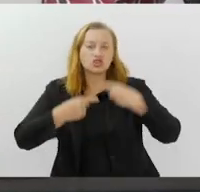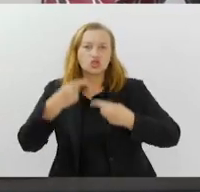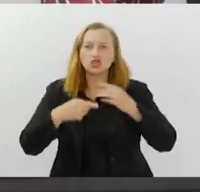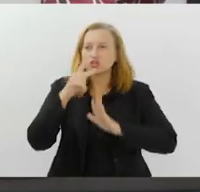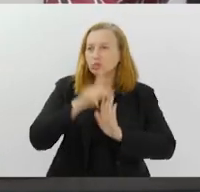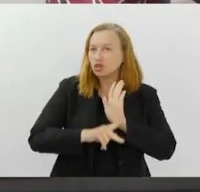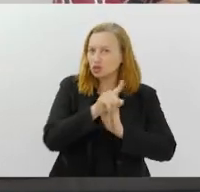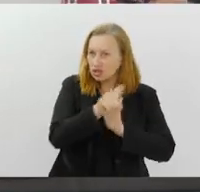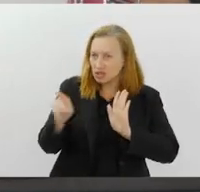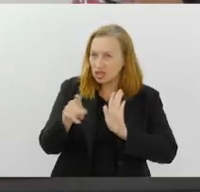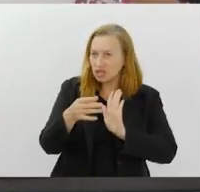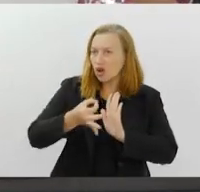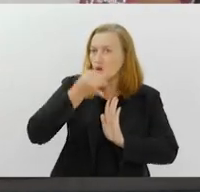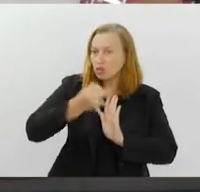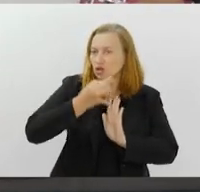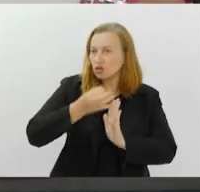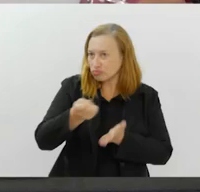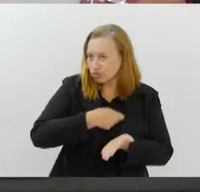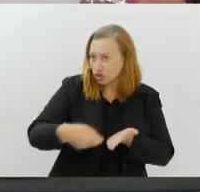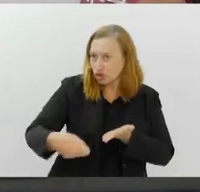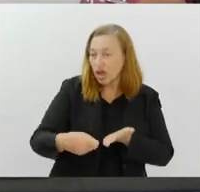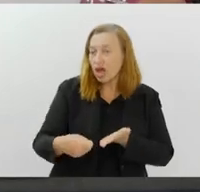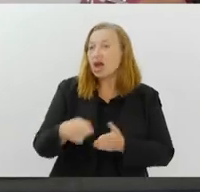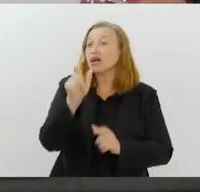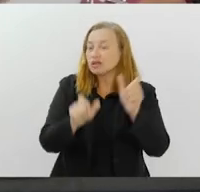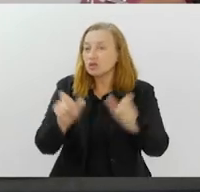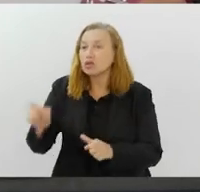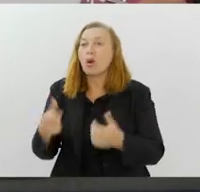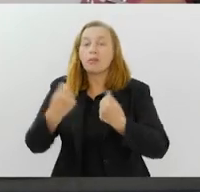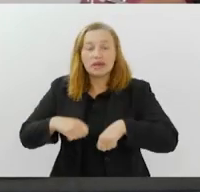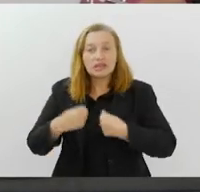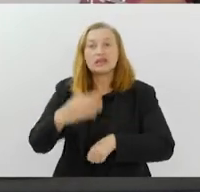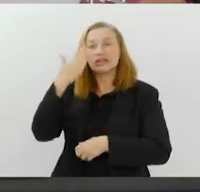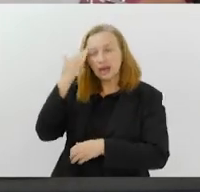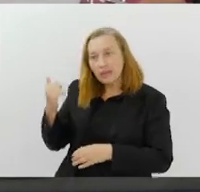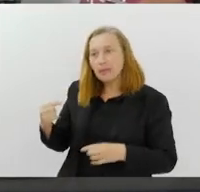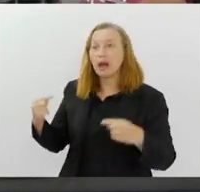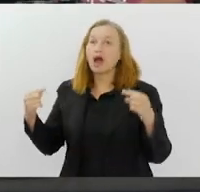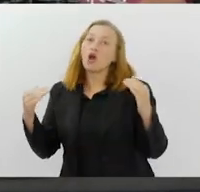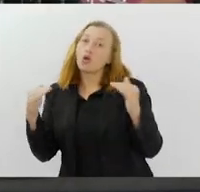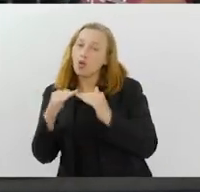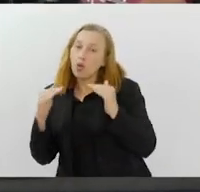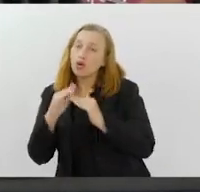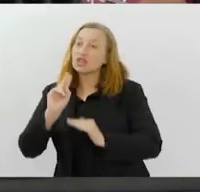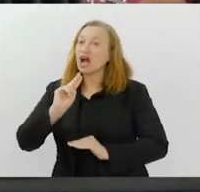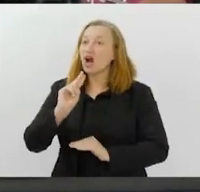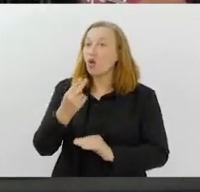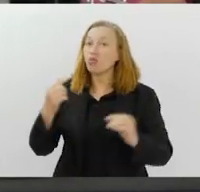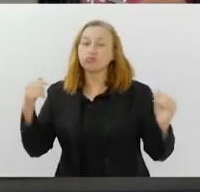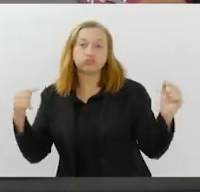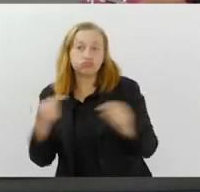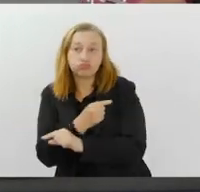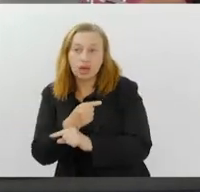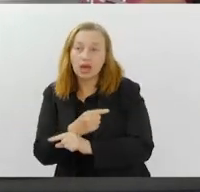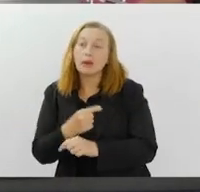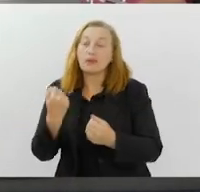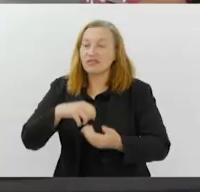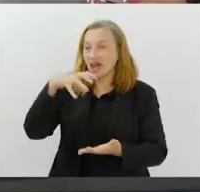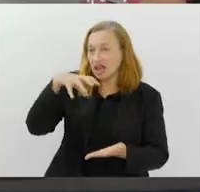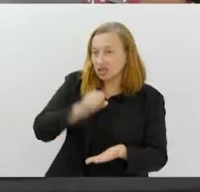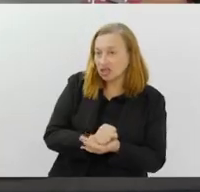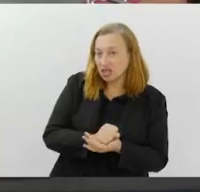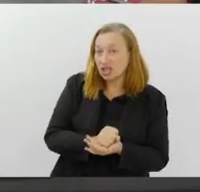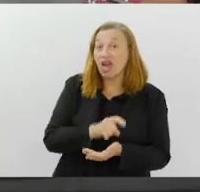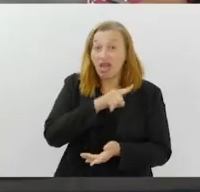trazem sugestões por escrito as pessoas têm que saber até para concordar para discordar e para ficar gravado aqui ó ol essas